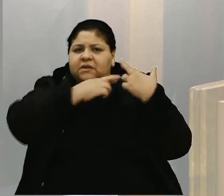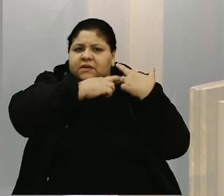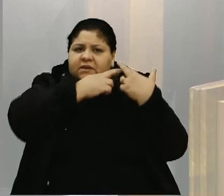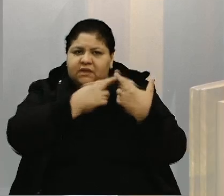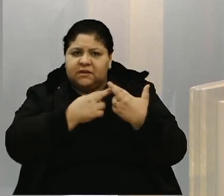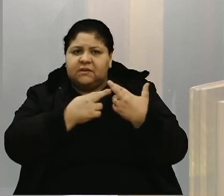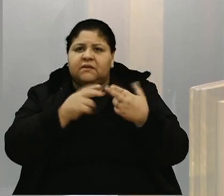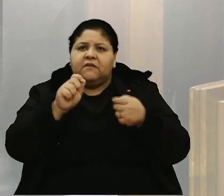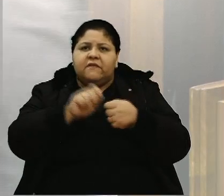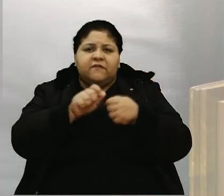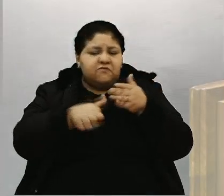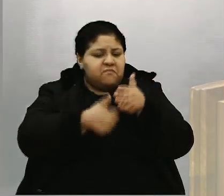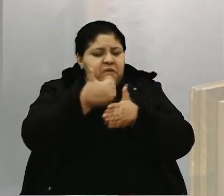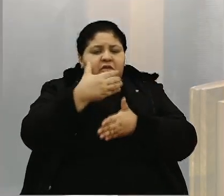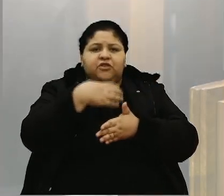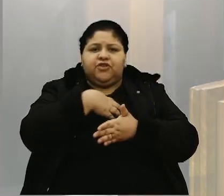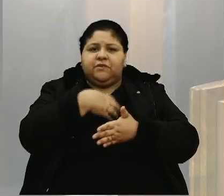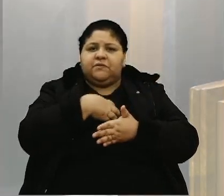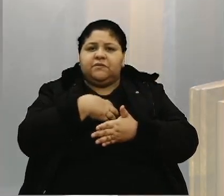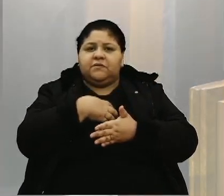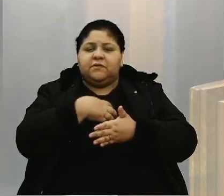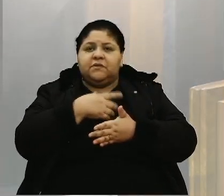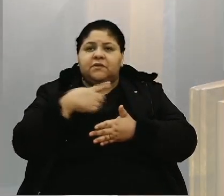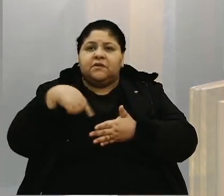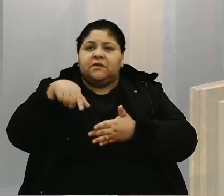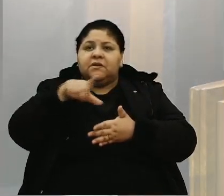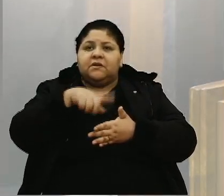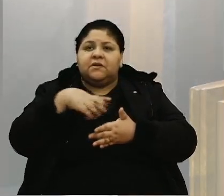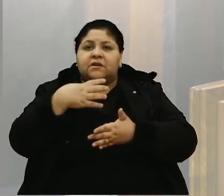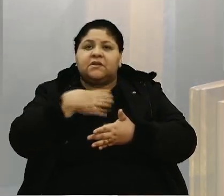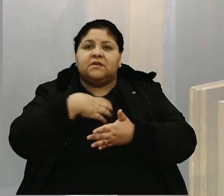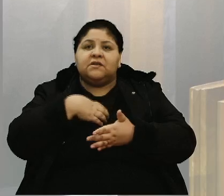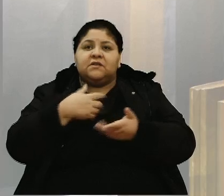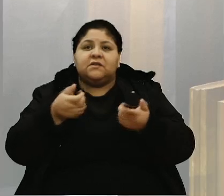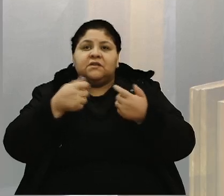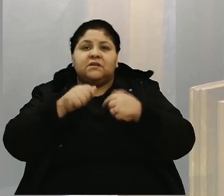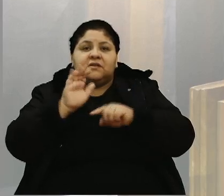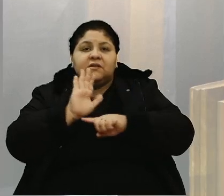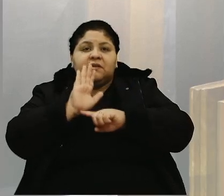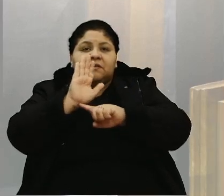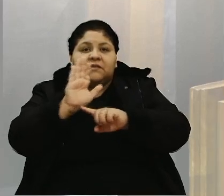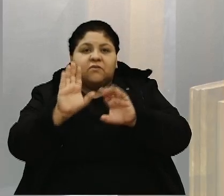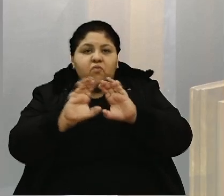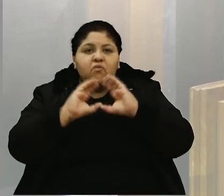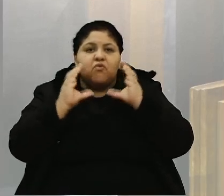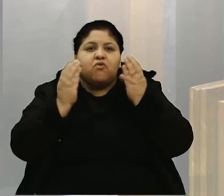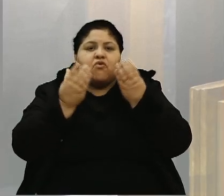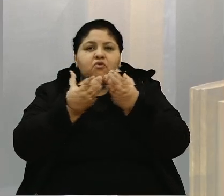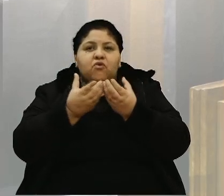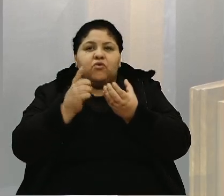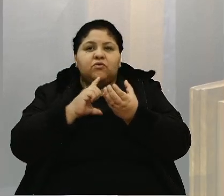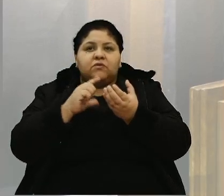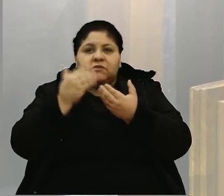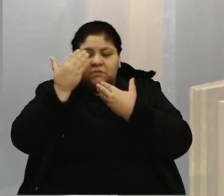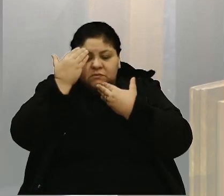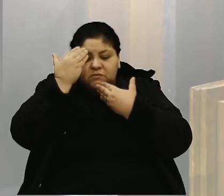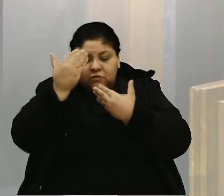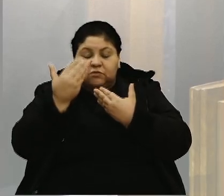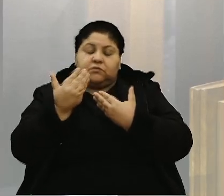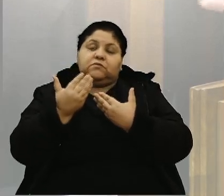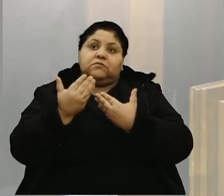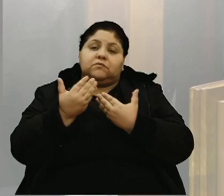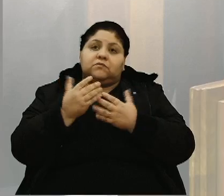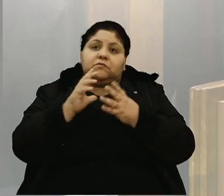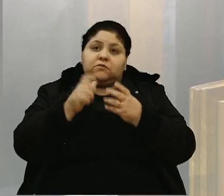fazer da melhor forma possível, porque a gente sente a necessidade de ajudar a comunidade, porque a gente tem uma gratidão por tudo que